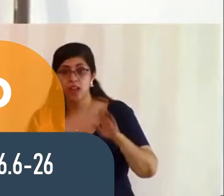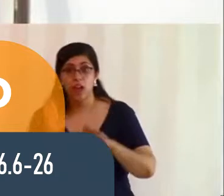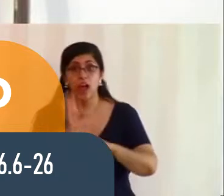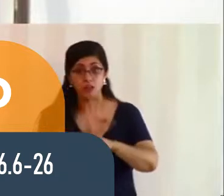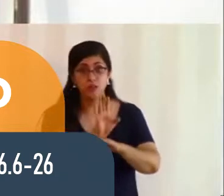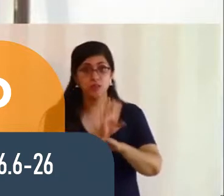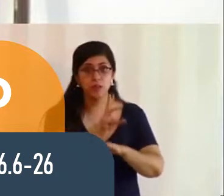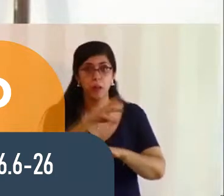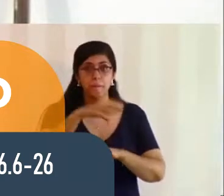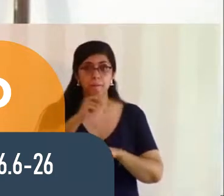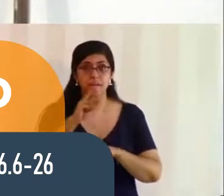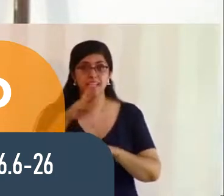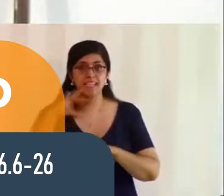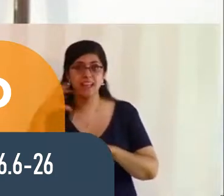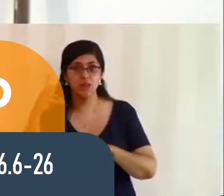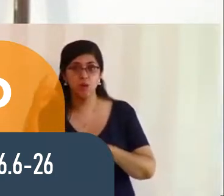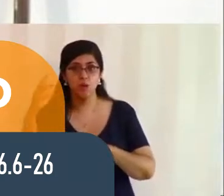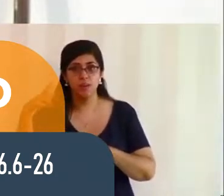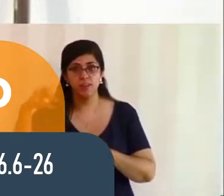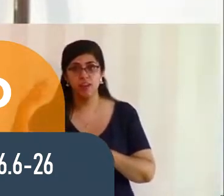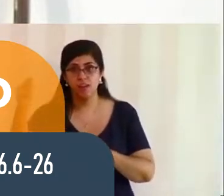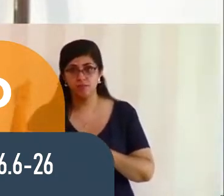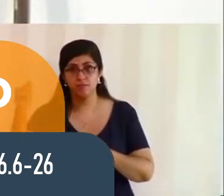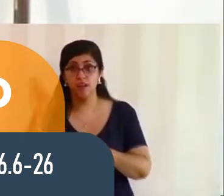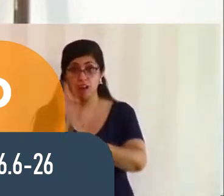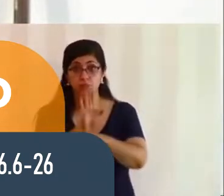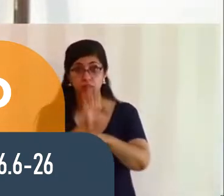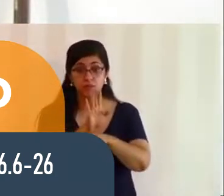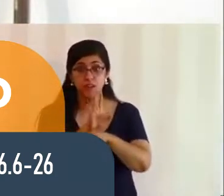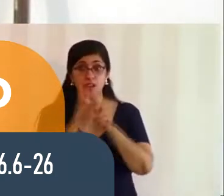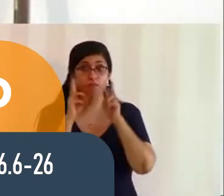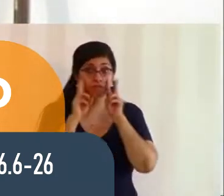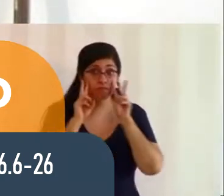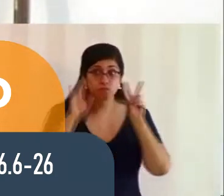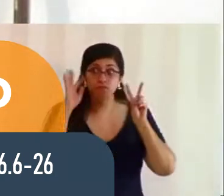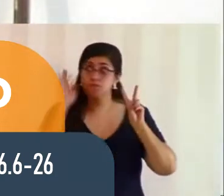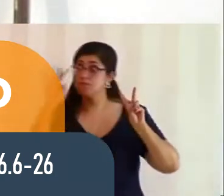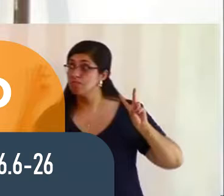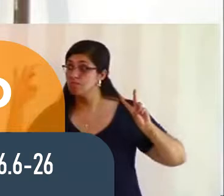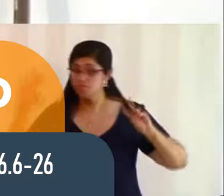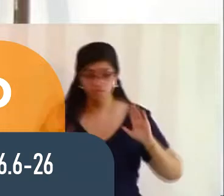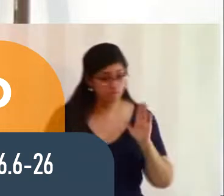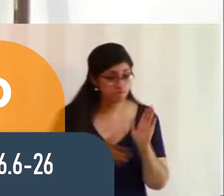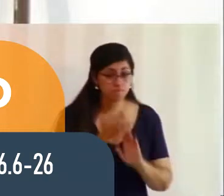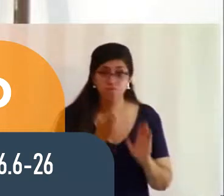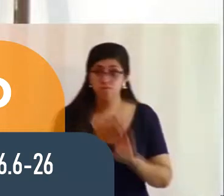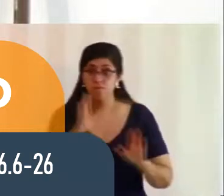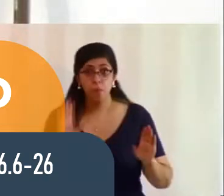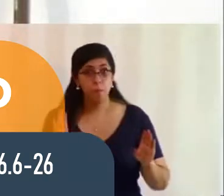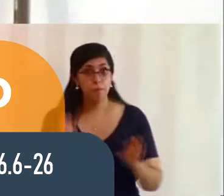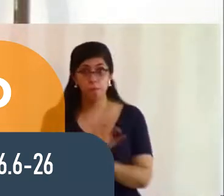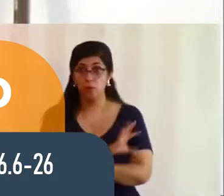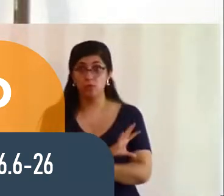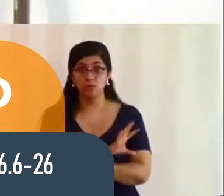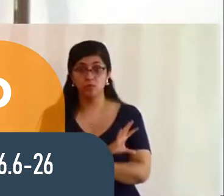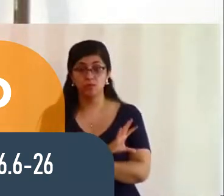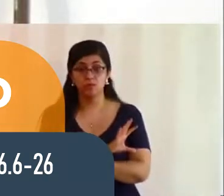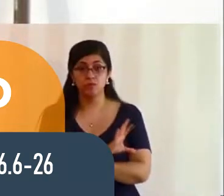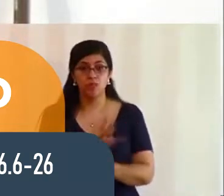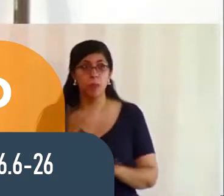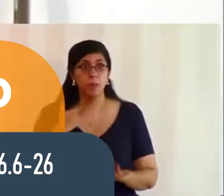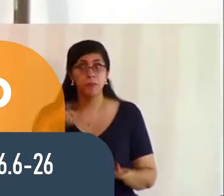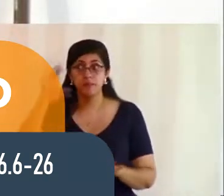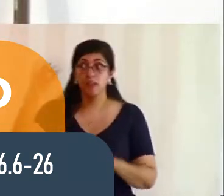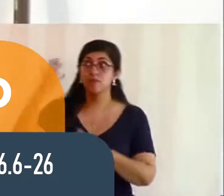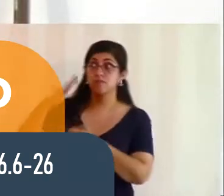ajuda-nos. Assim que teve a visão, imediatamente procuramos partir para aquele destino, concluindo que Deus nos